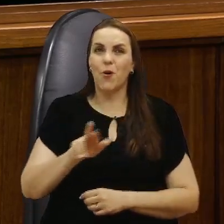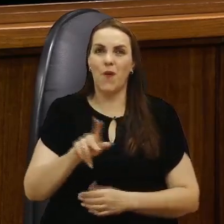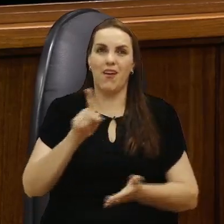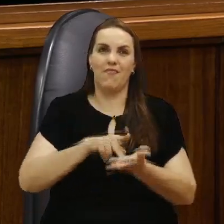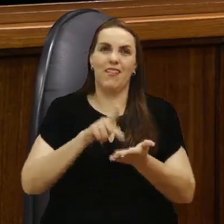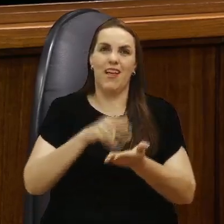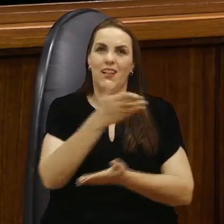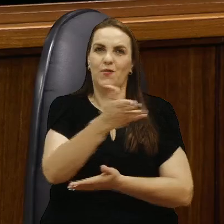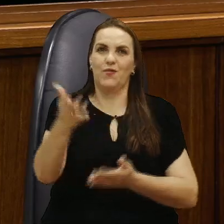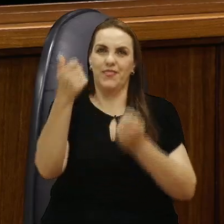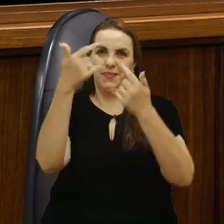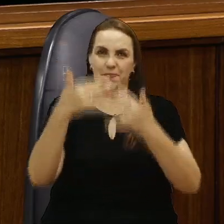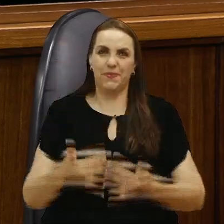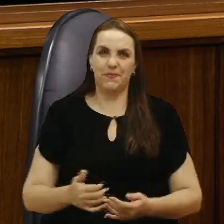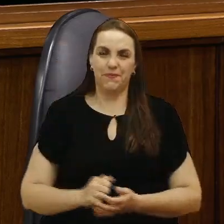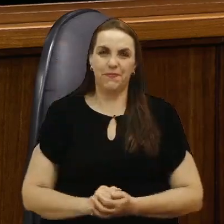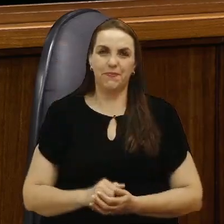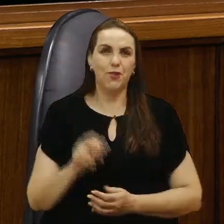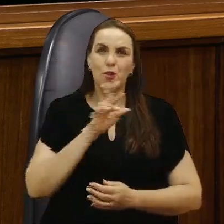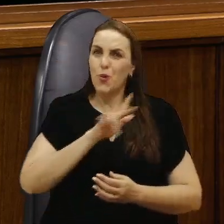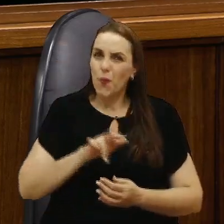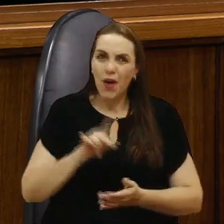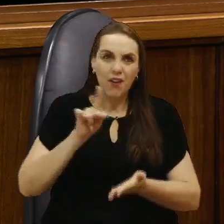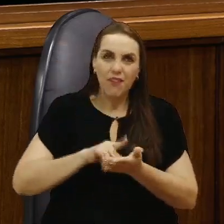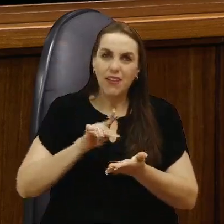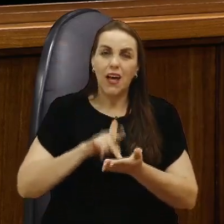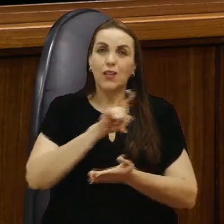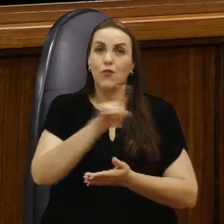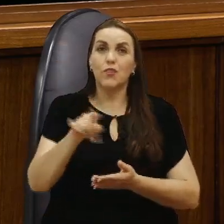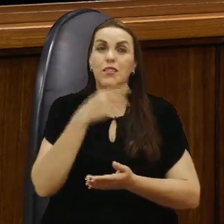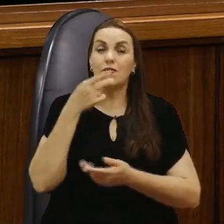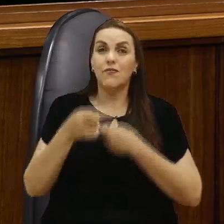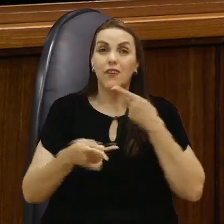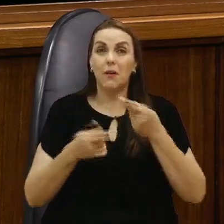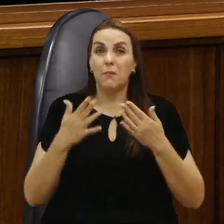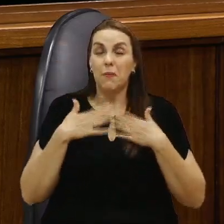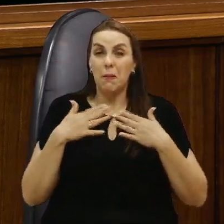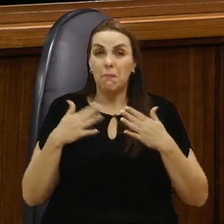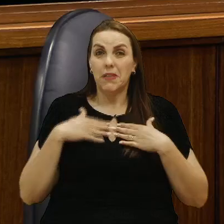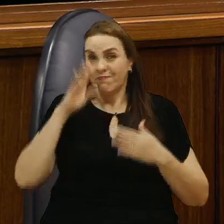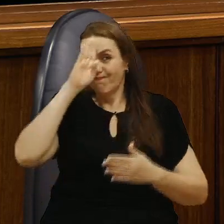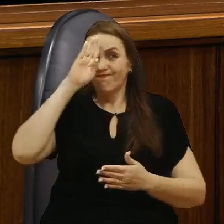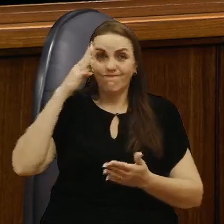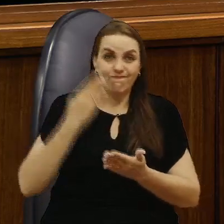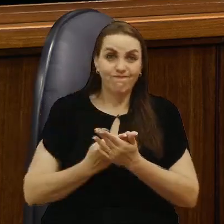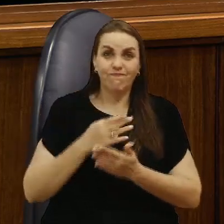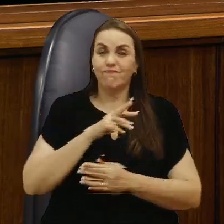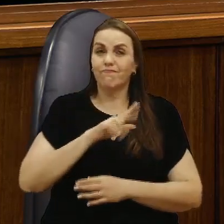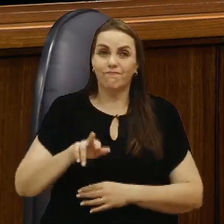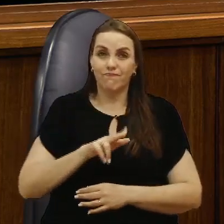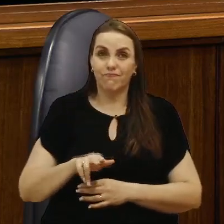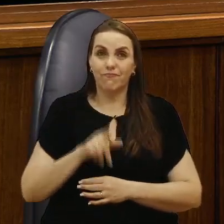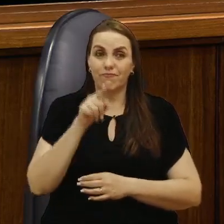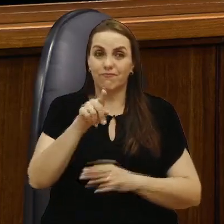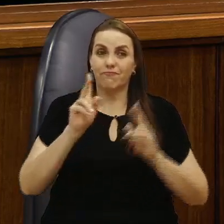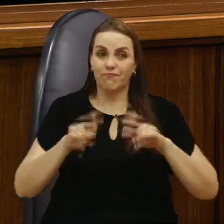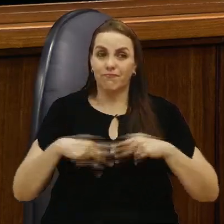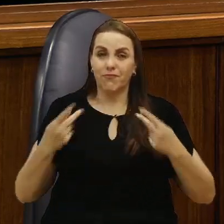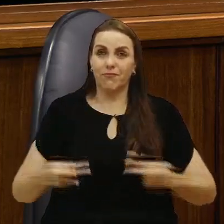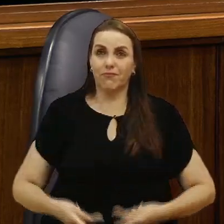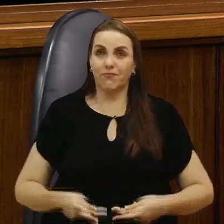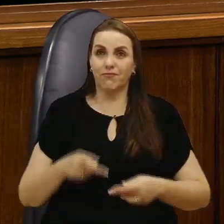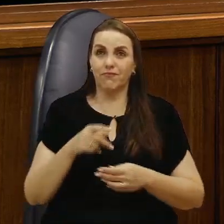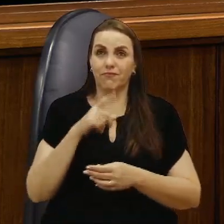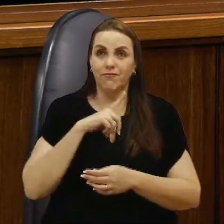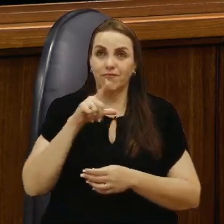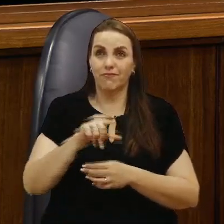verdadeiro. O que vocês falam, para mim, não pode ser acreditado, porque quem não é ser humano, no